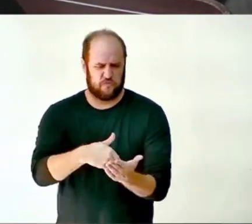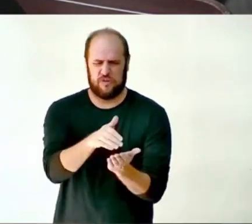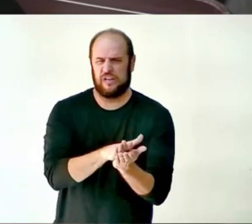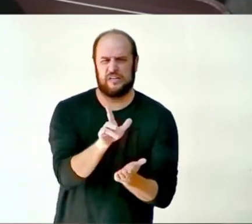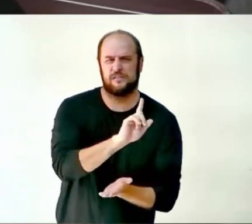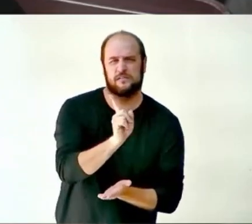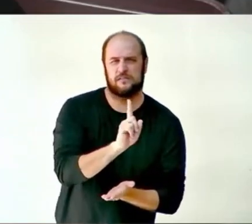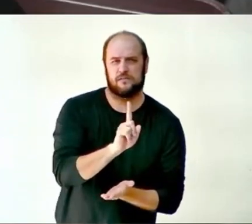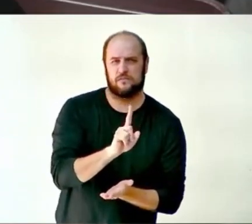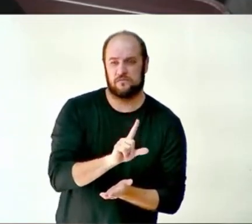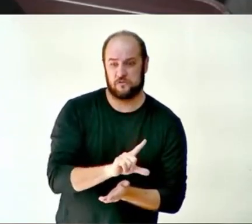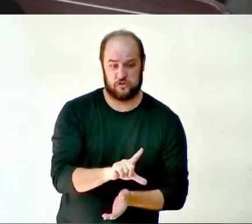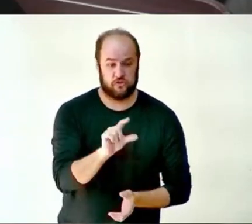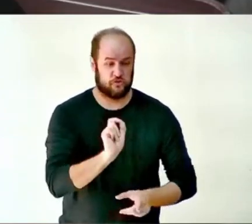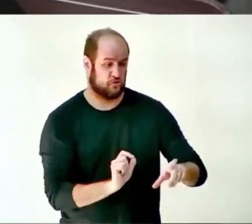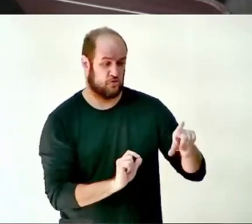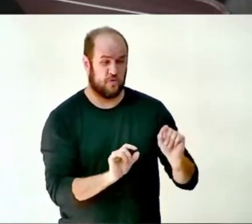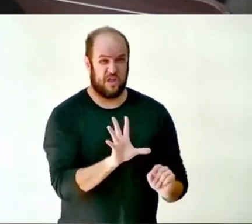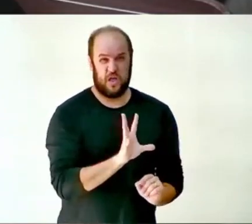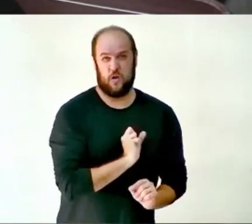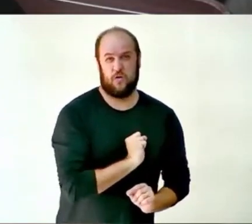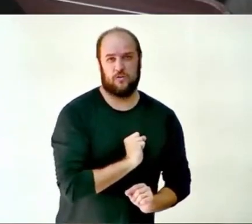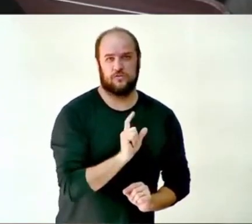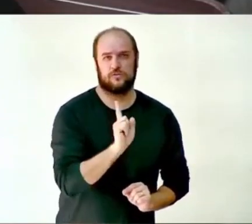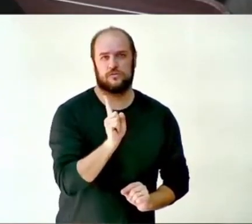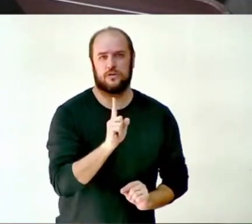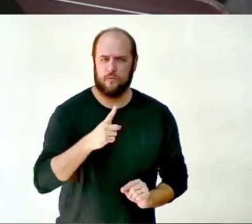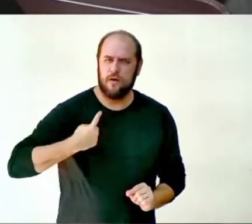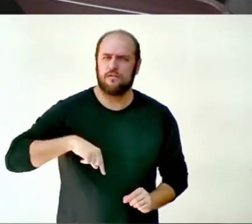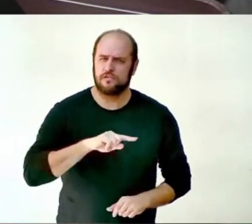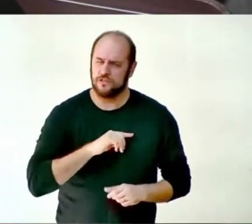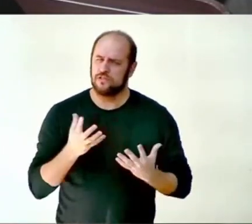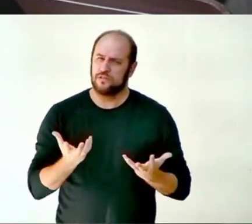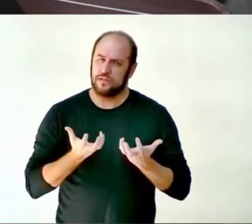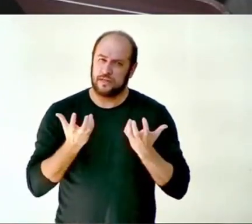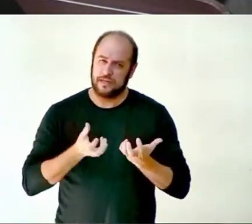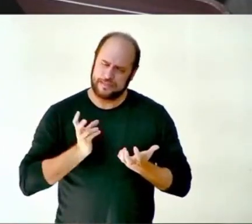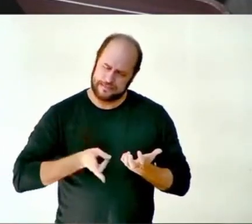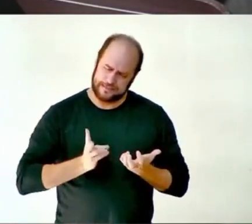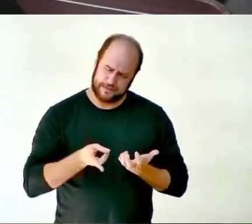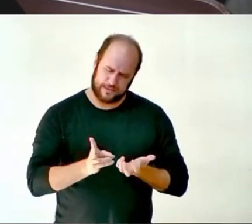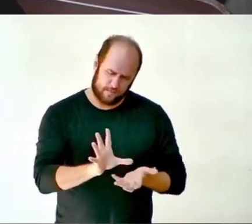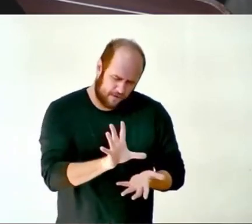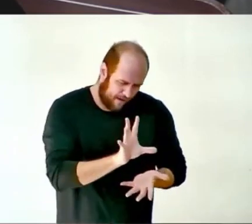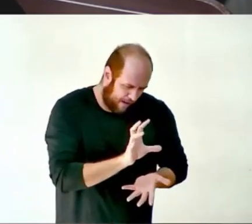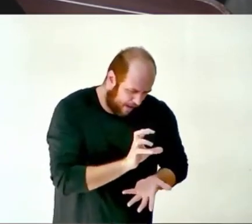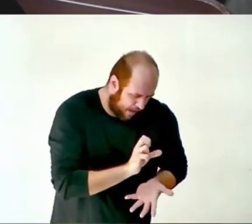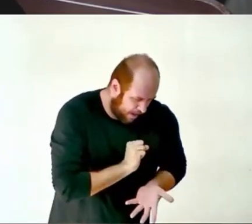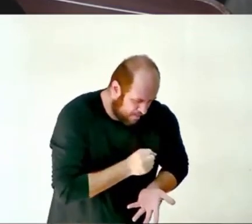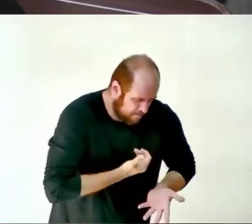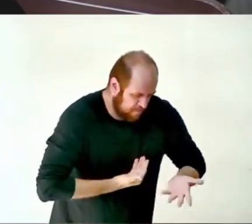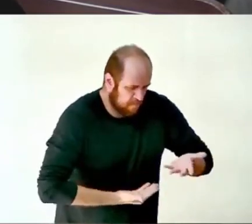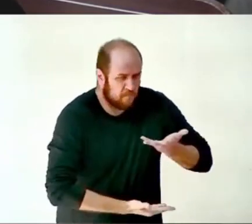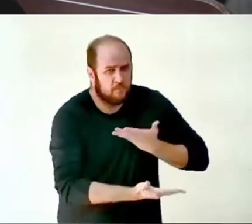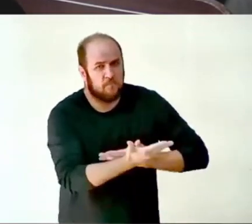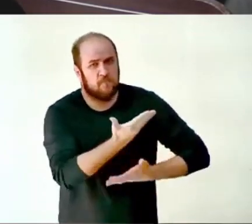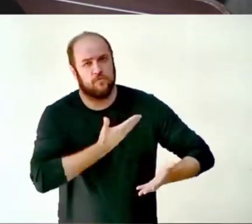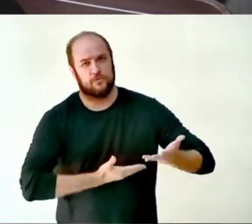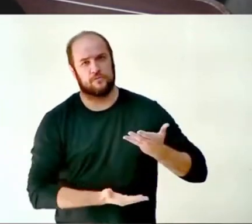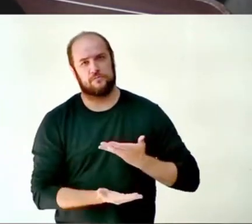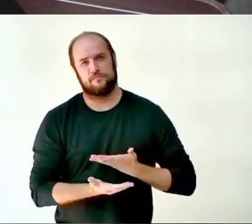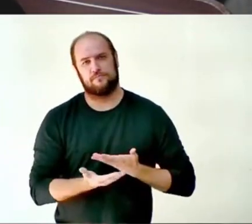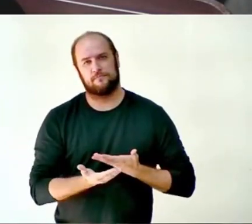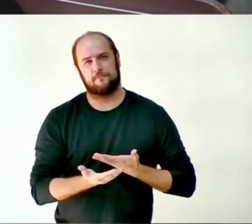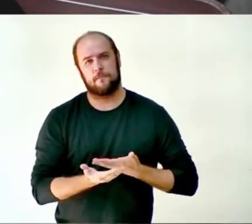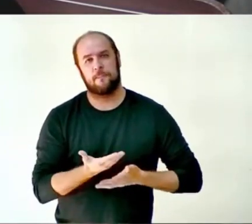escolhemos lados dos ódios. Nós buscamos amor sóbrio, sobriedade no ato